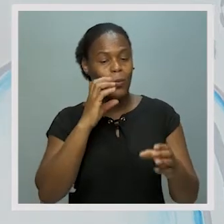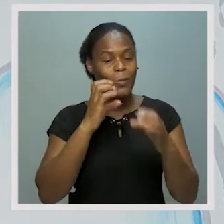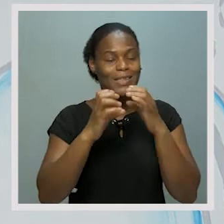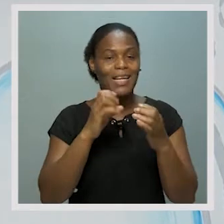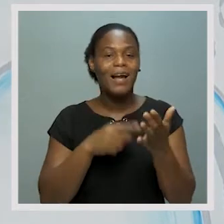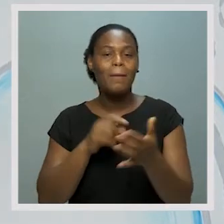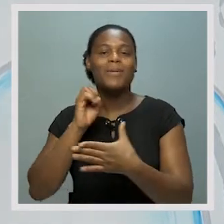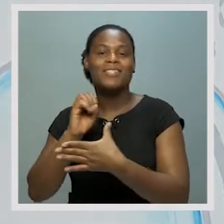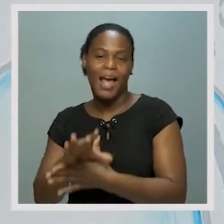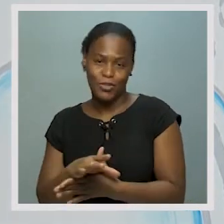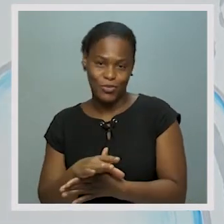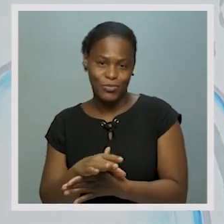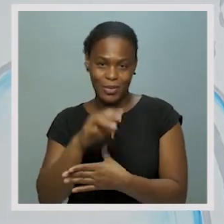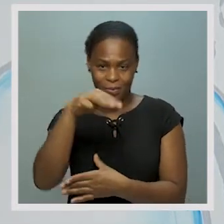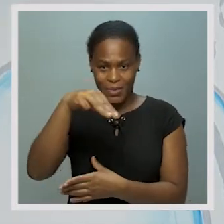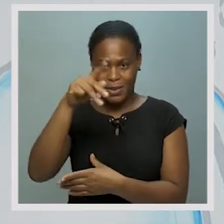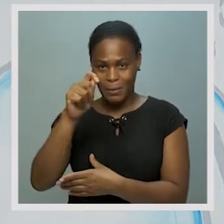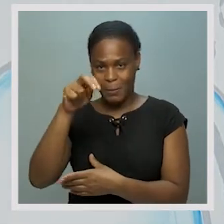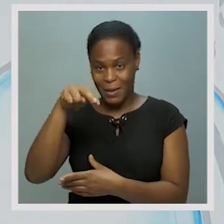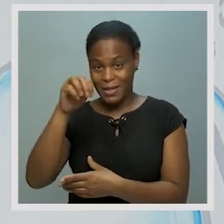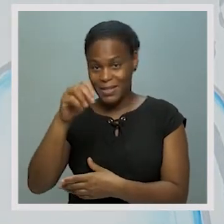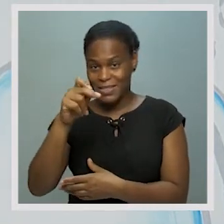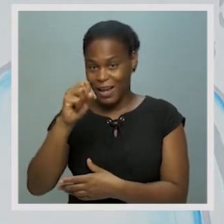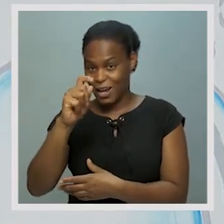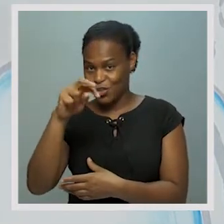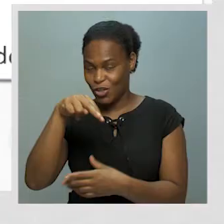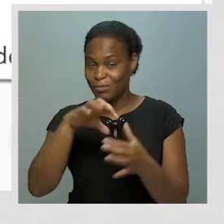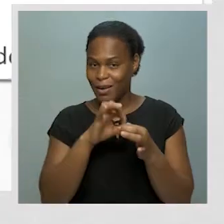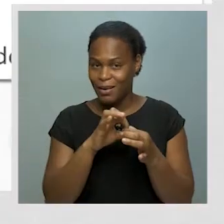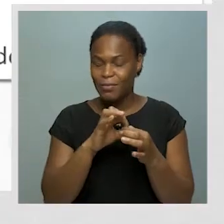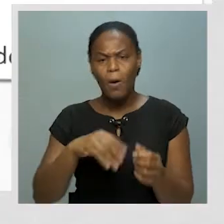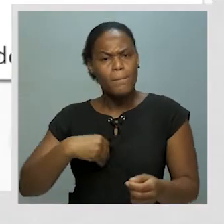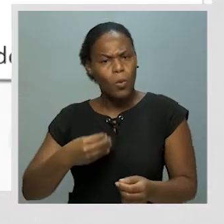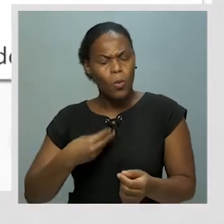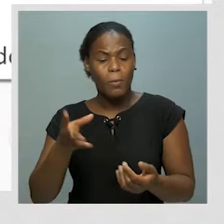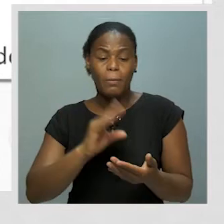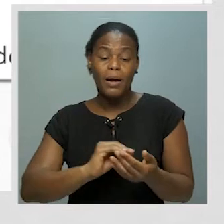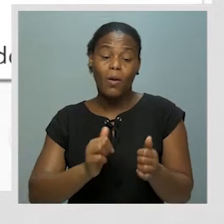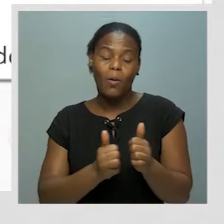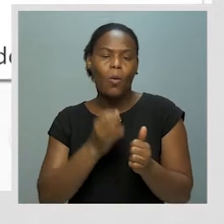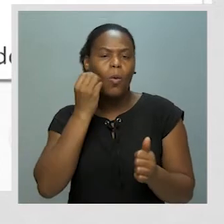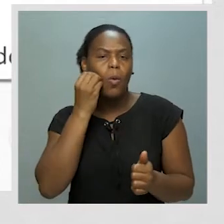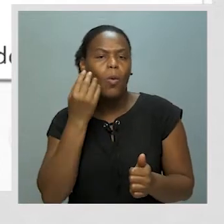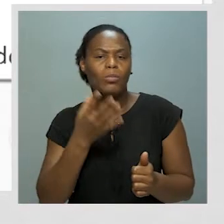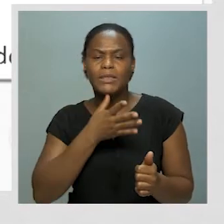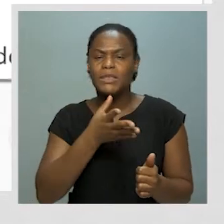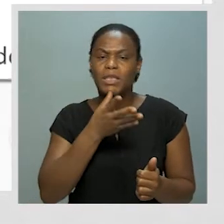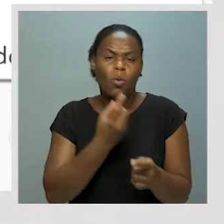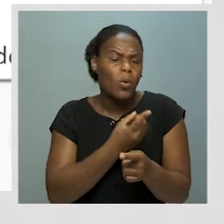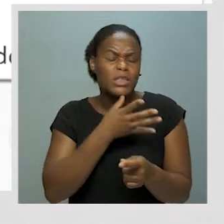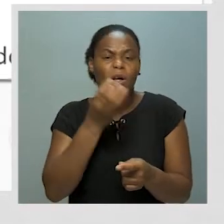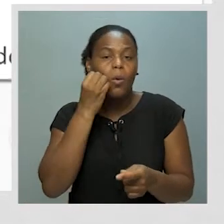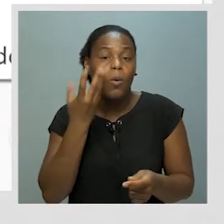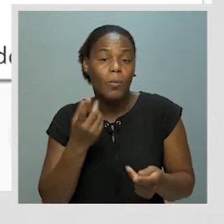se chama a mensagem. Então, preocupa-se mais com o como dizer